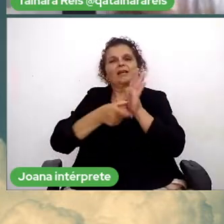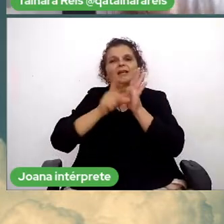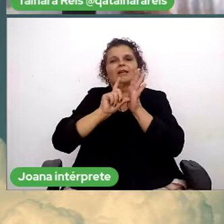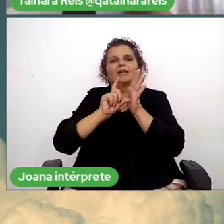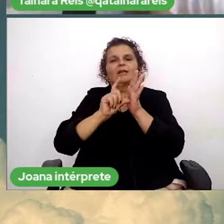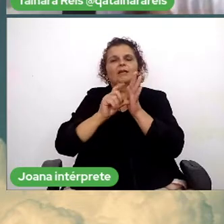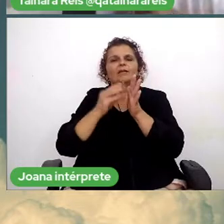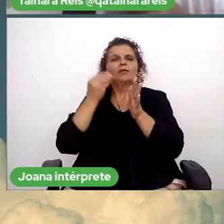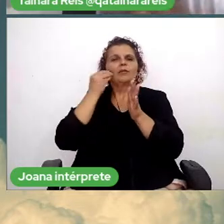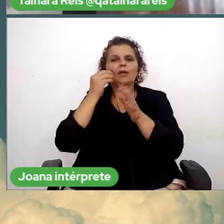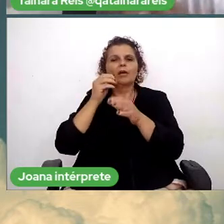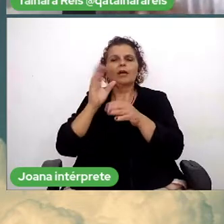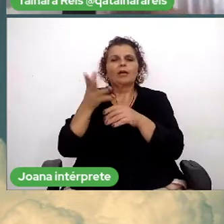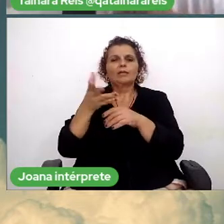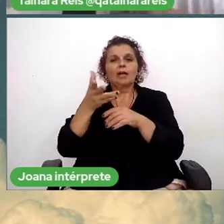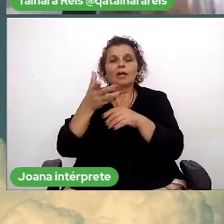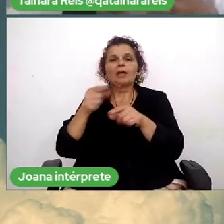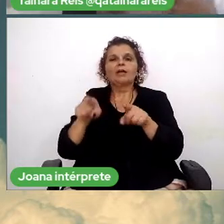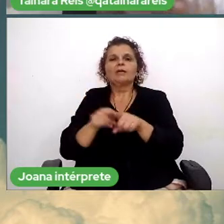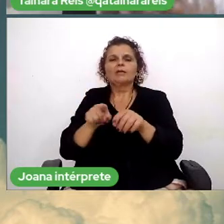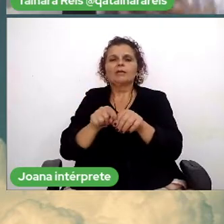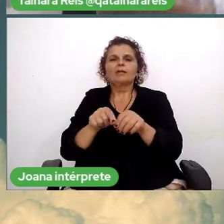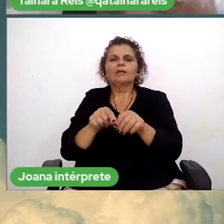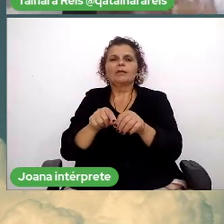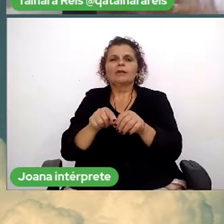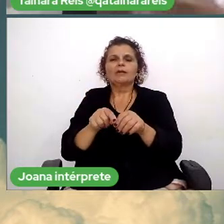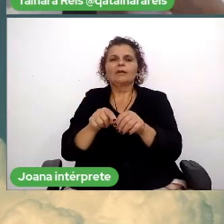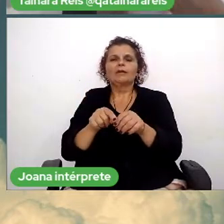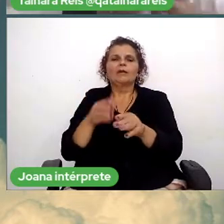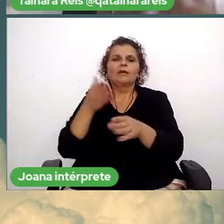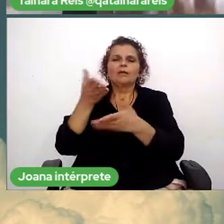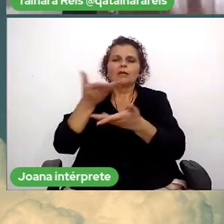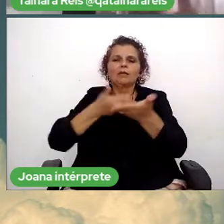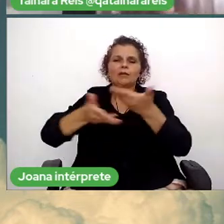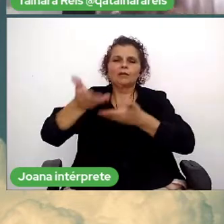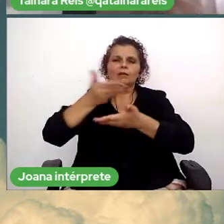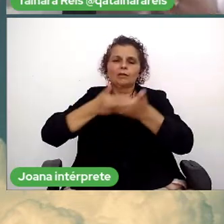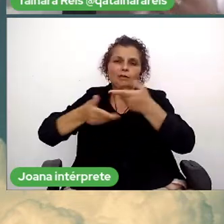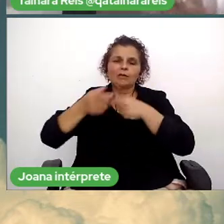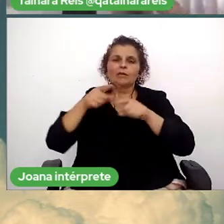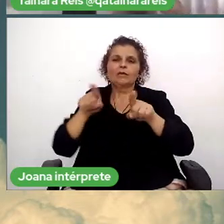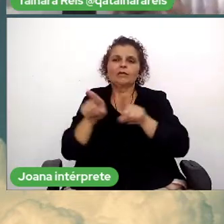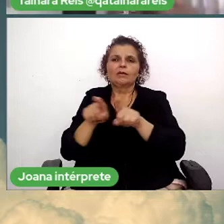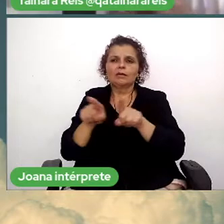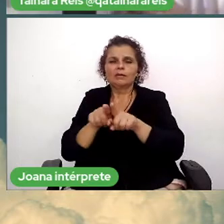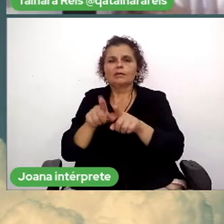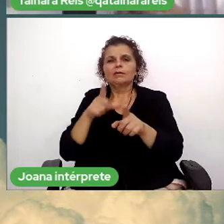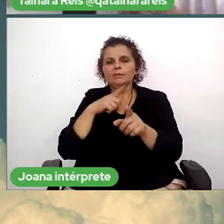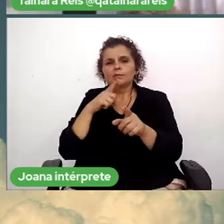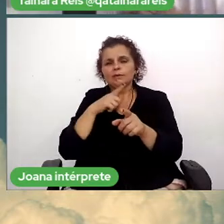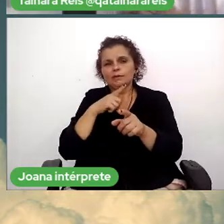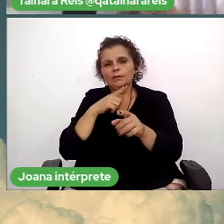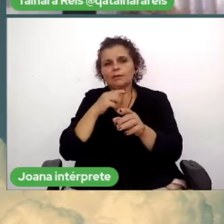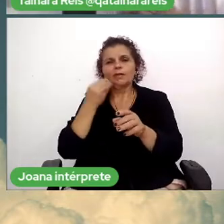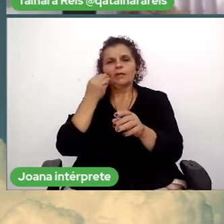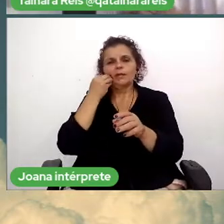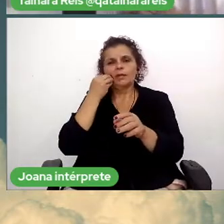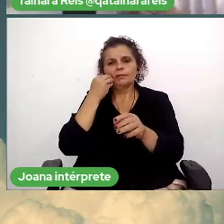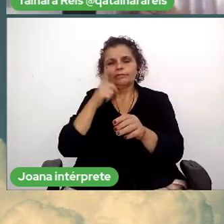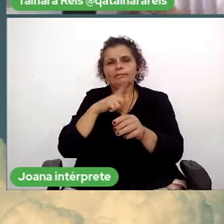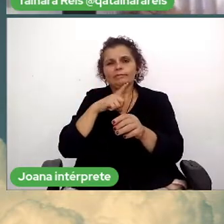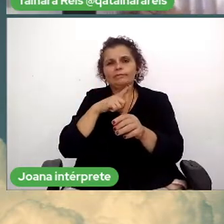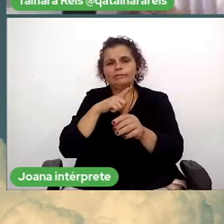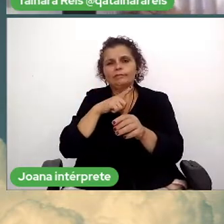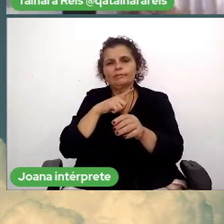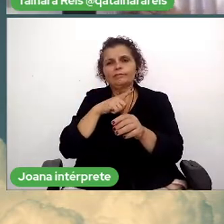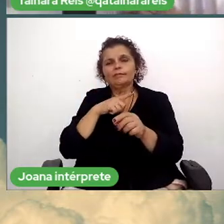metodologias ágeis, ali na sua iteração, a cada iteração, há a etapa de teste, né?